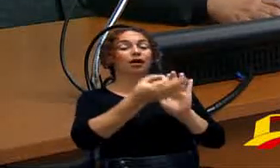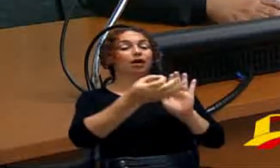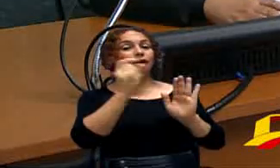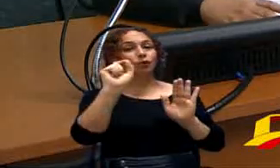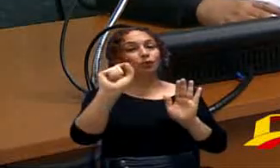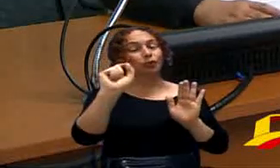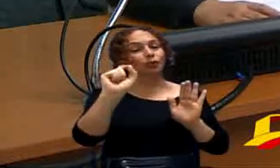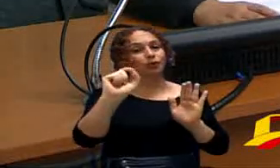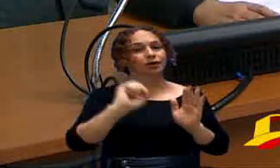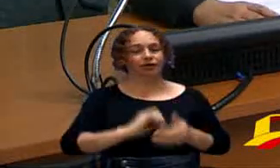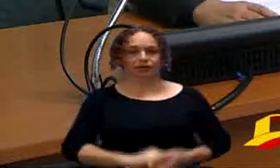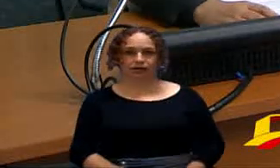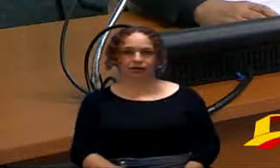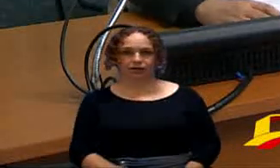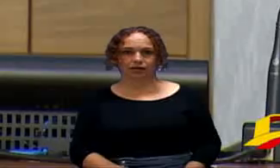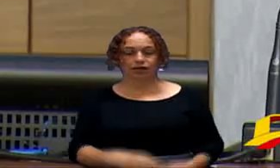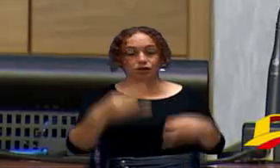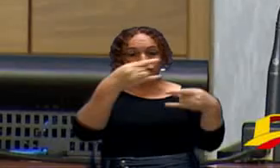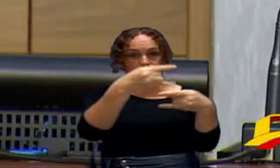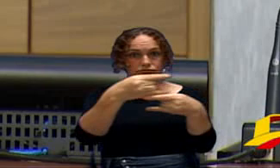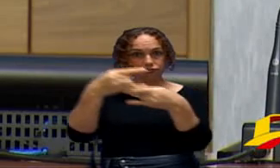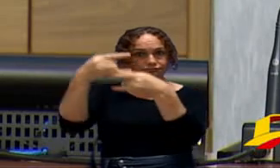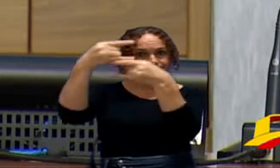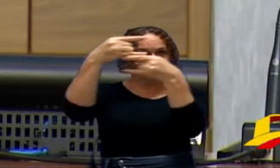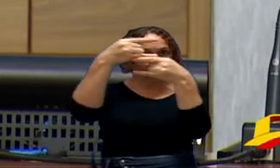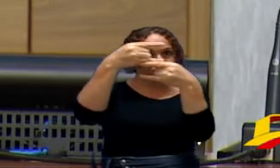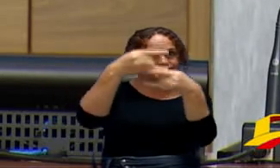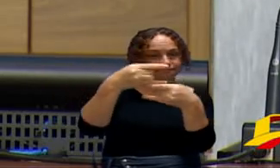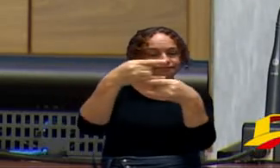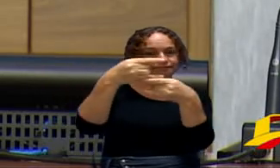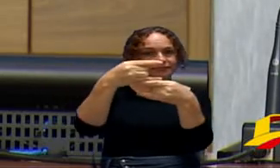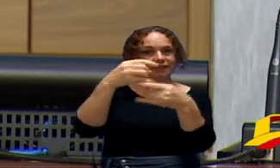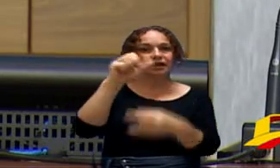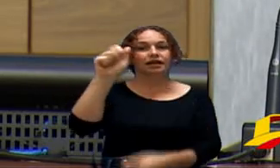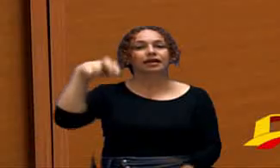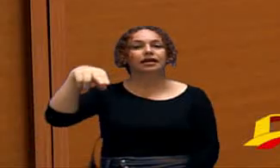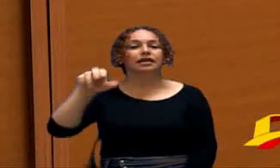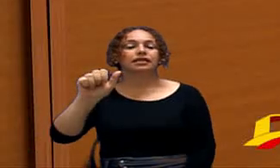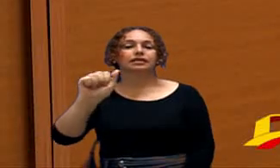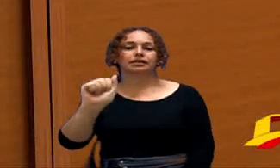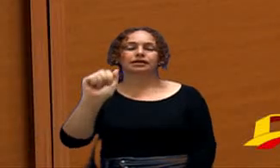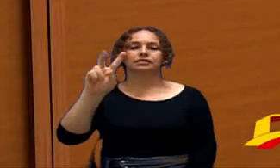Agora nós vamos ouvir, está pelo Zoom, Ana Vasconcelos.